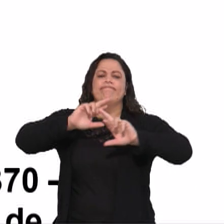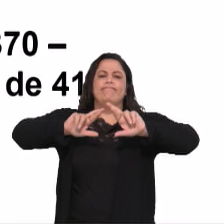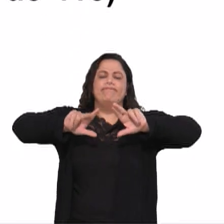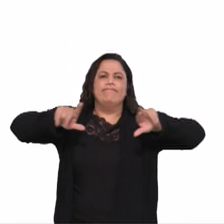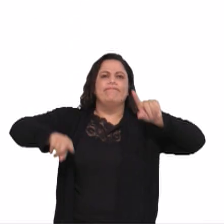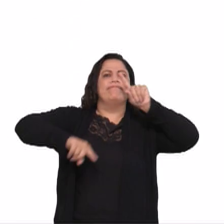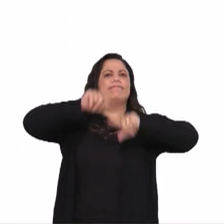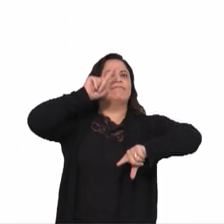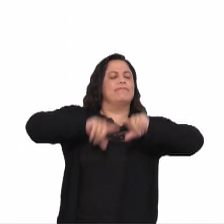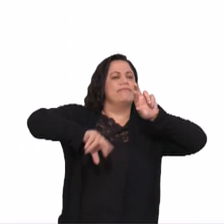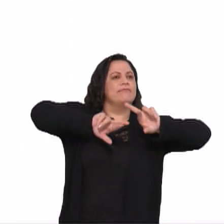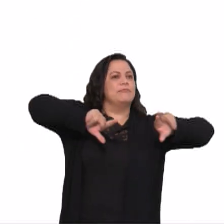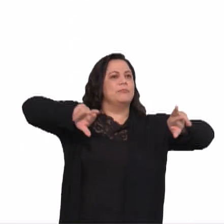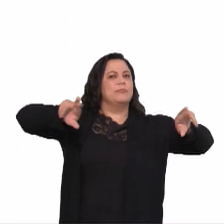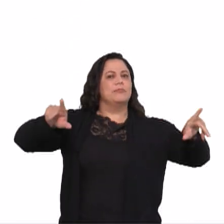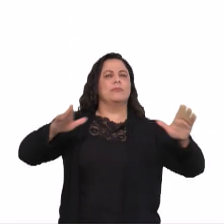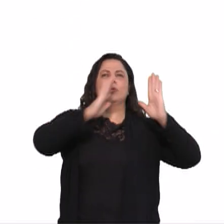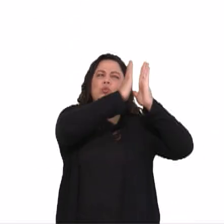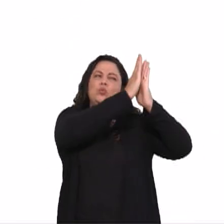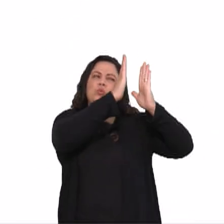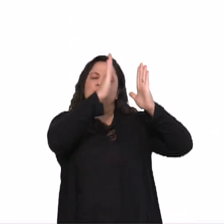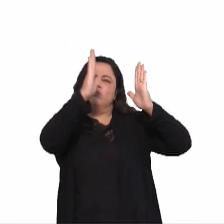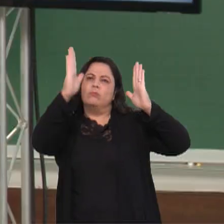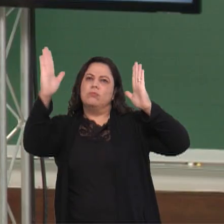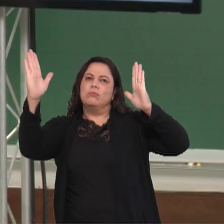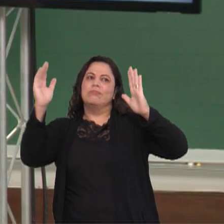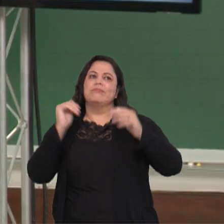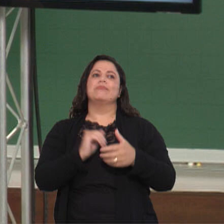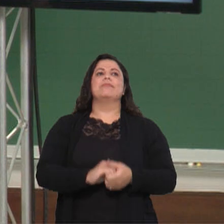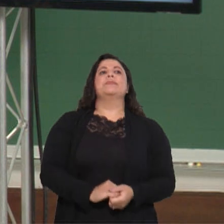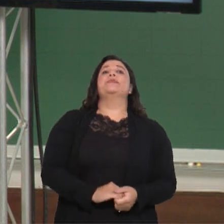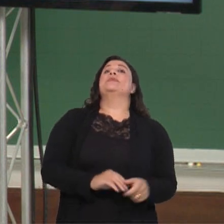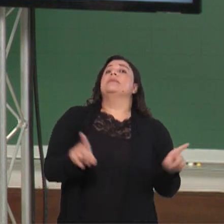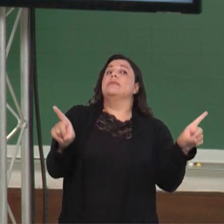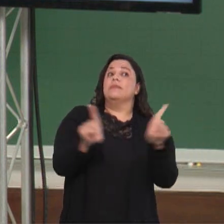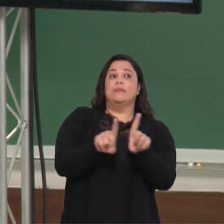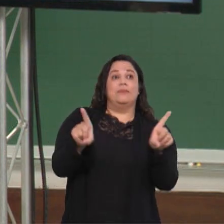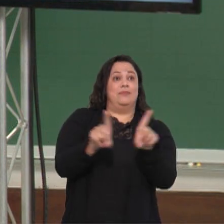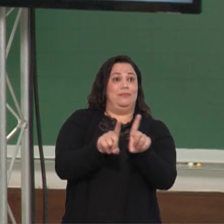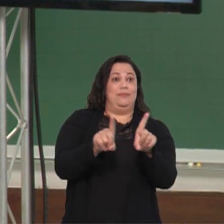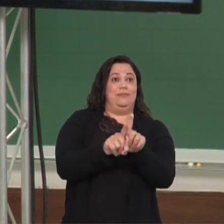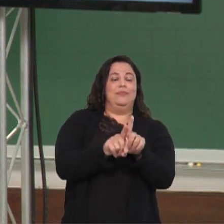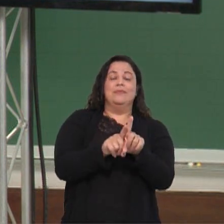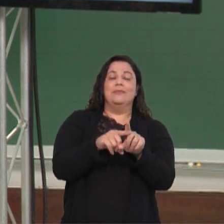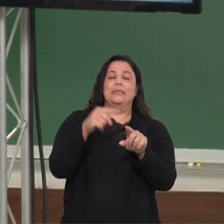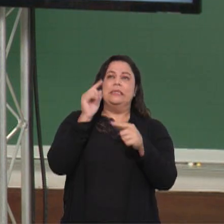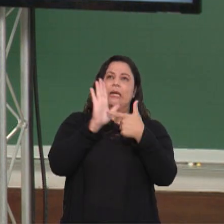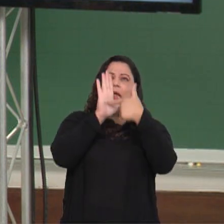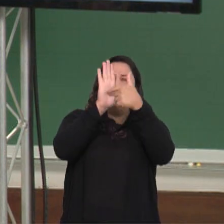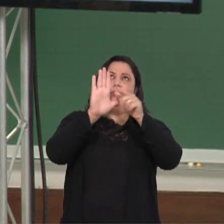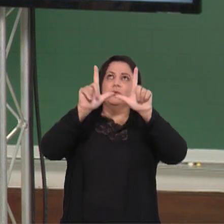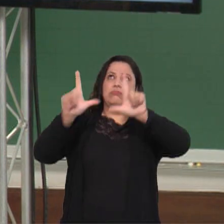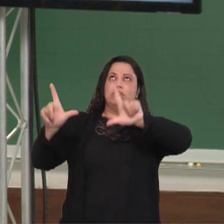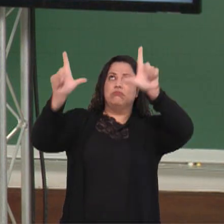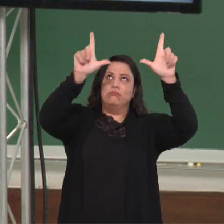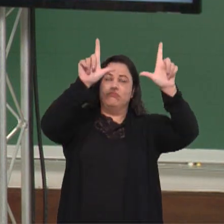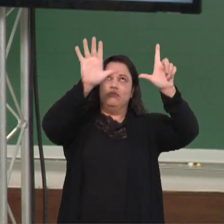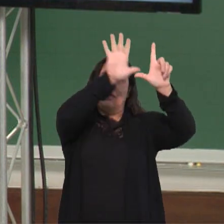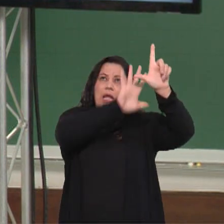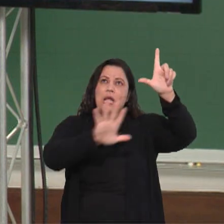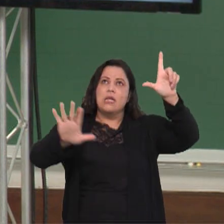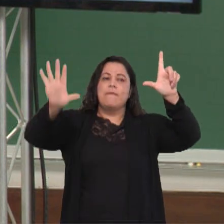guardadas na biblioteca de Alexandria. Eu quero destacar aqui, é muito provável, embora a gente tenha